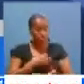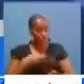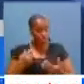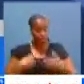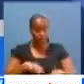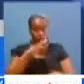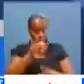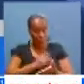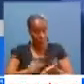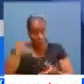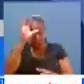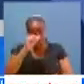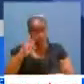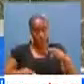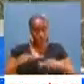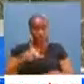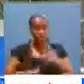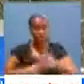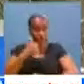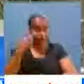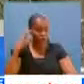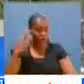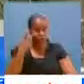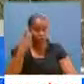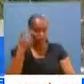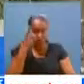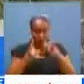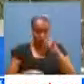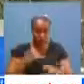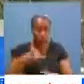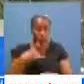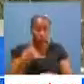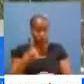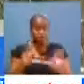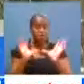o secretário de Estado das Finanças, para melhoria da qualidade de vida das pessoas de uma forma geral.